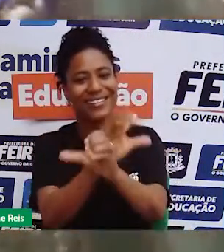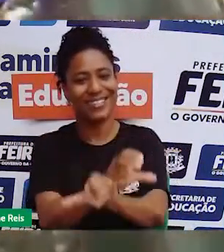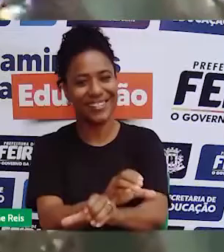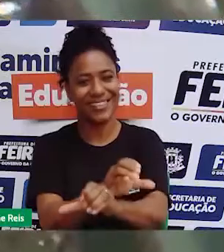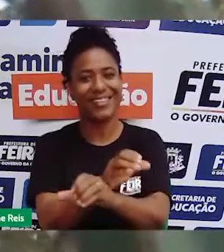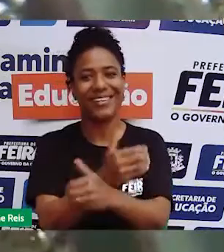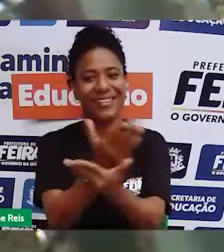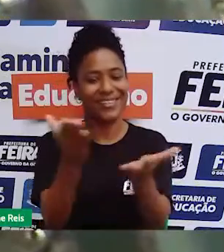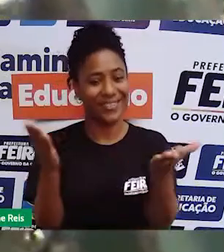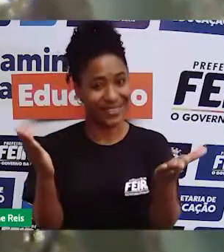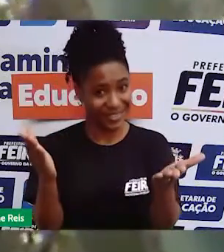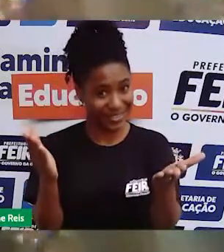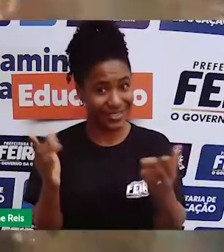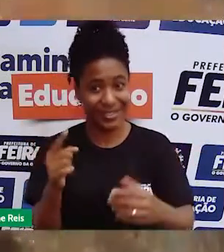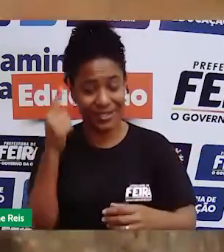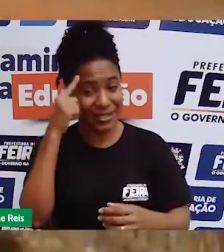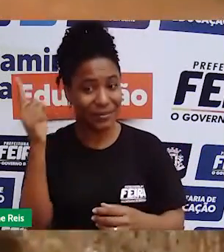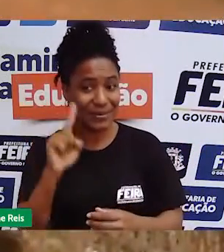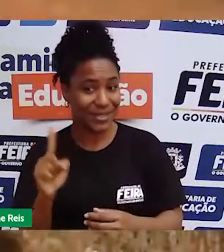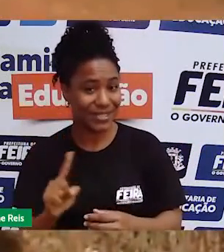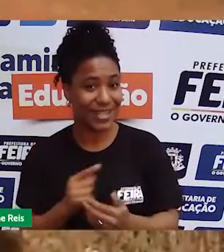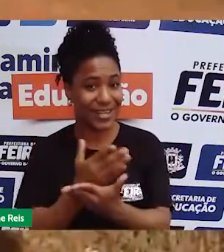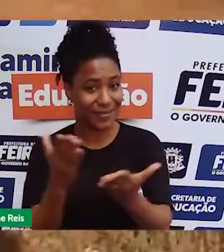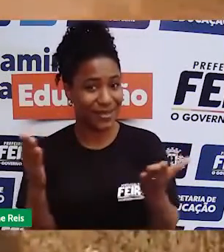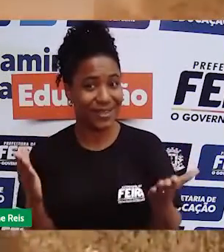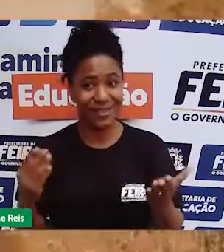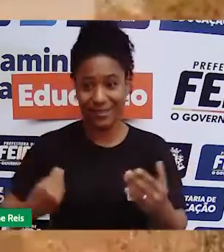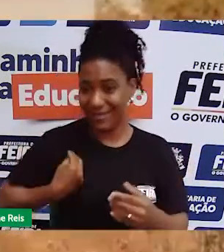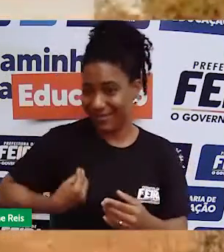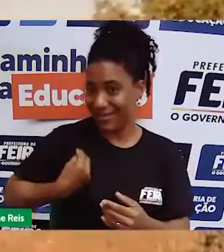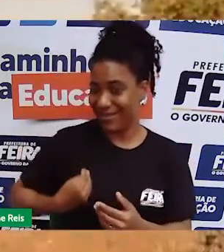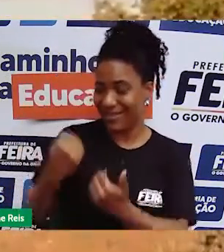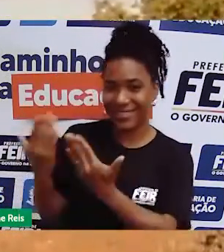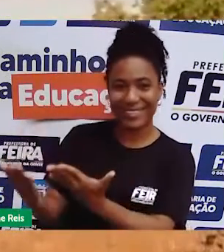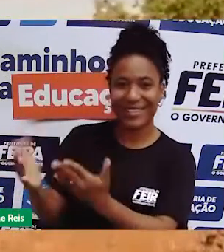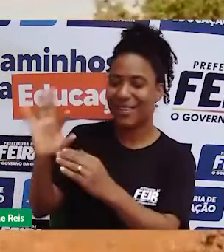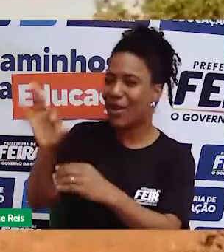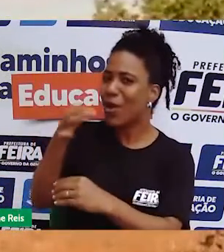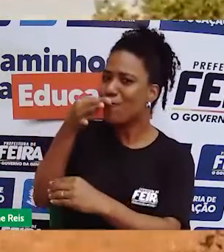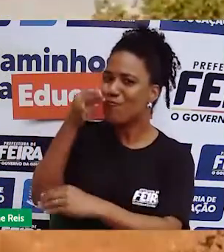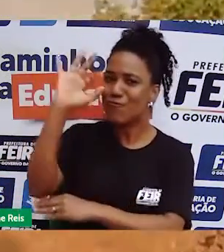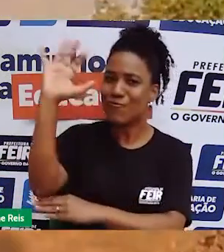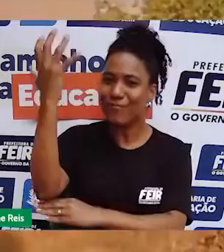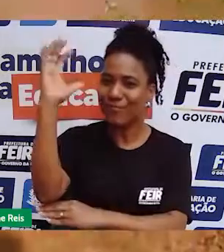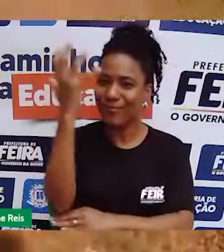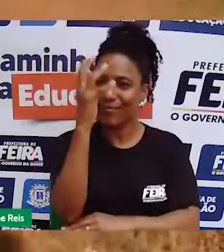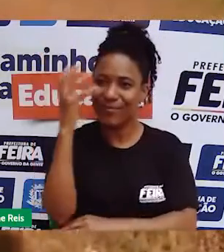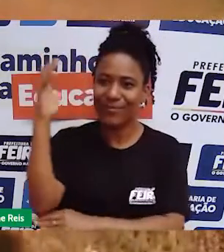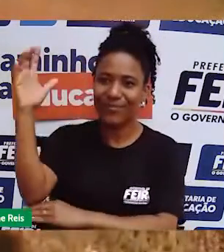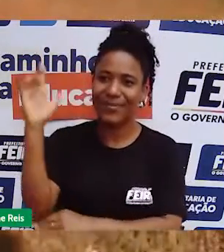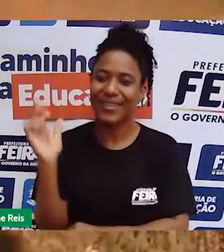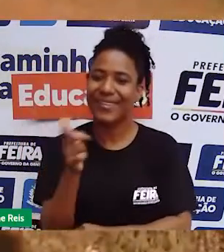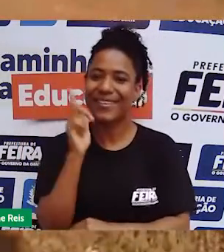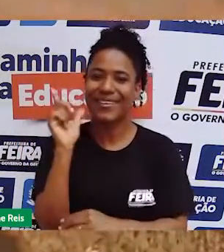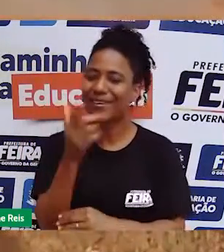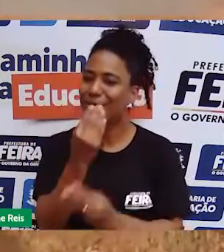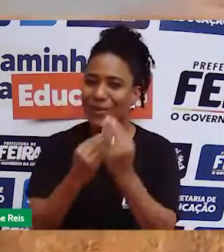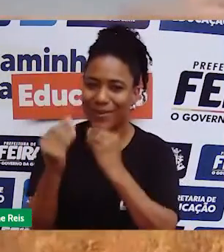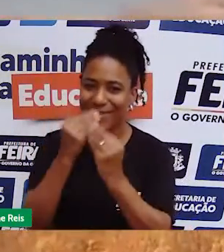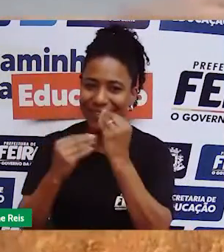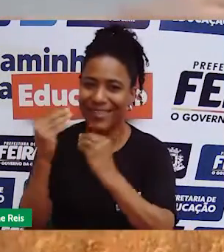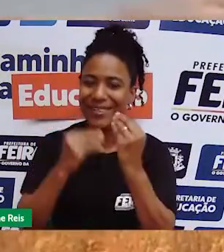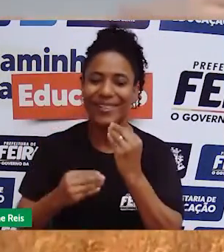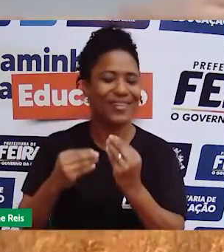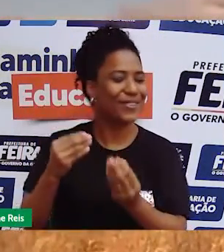sertão. Pois se não sabe o companheiro, que aqui ainda existe o famoso umbuzeiro, e dá um lanche garantido de dezembro a fevereiro.